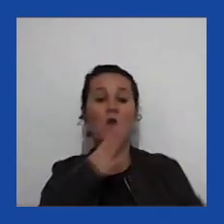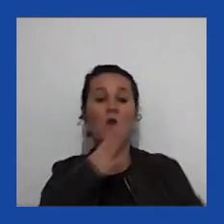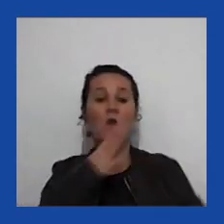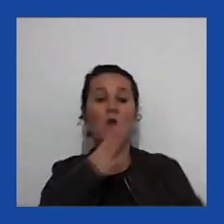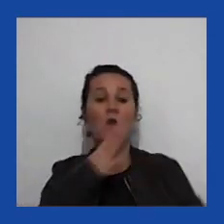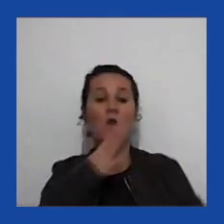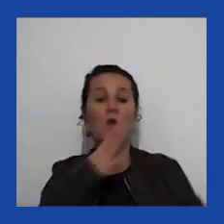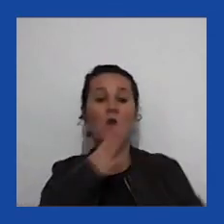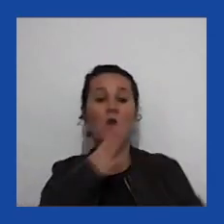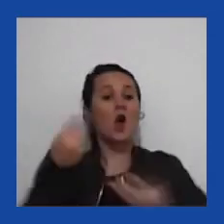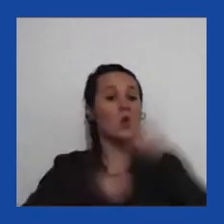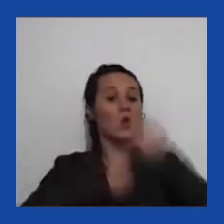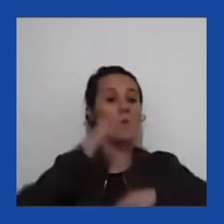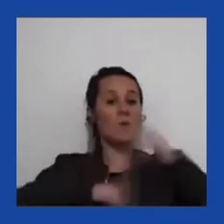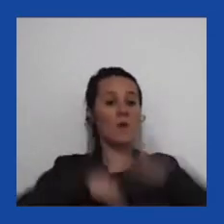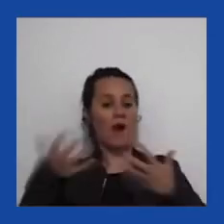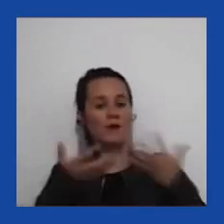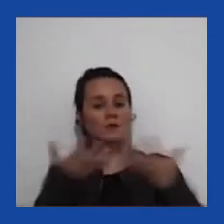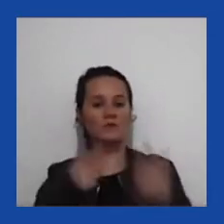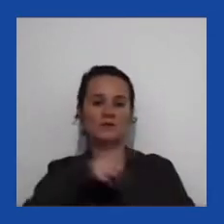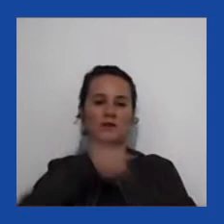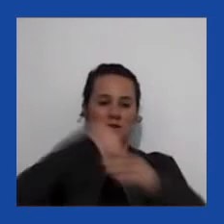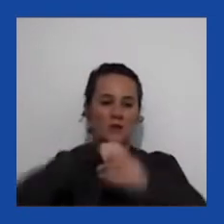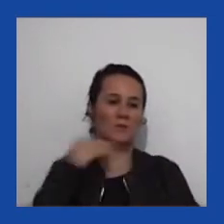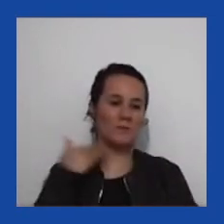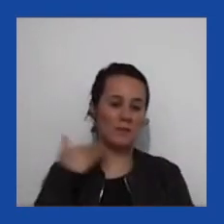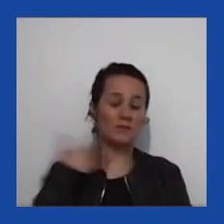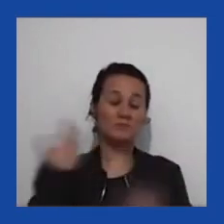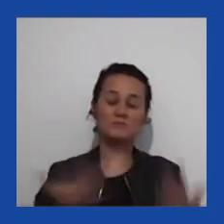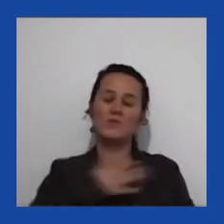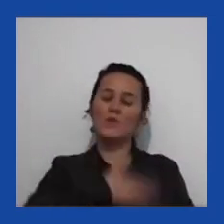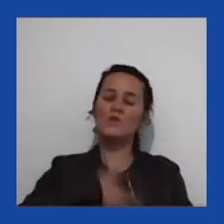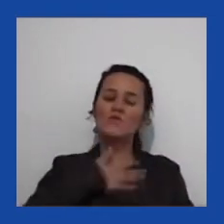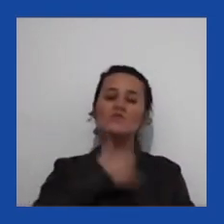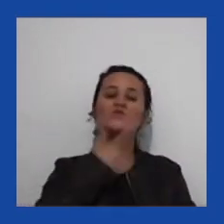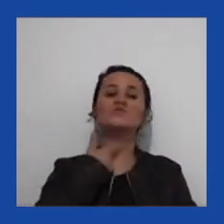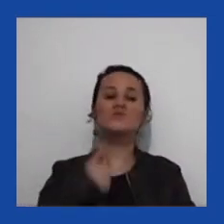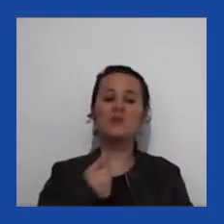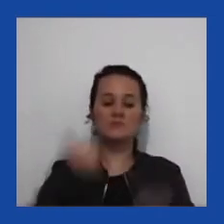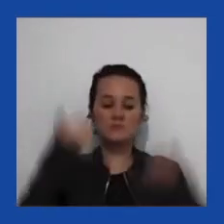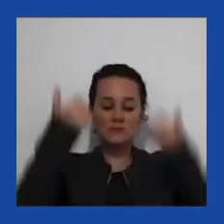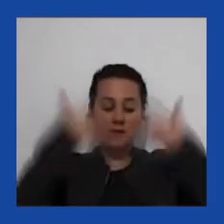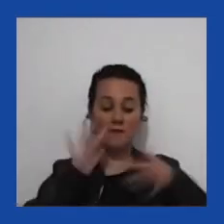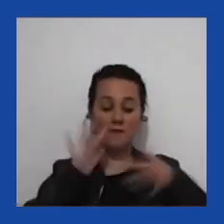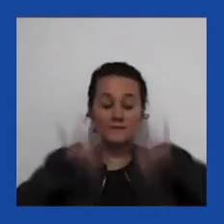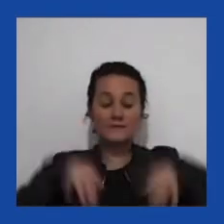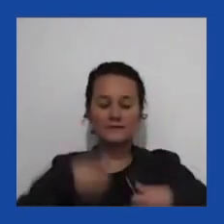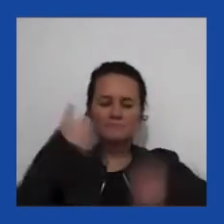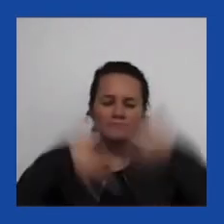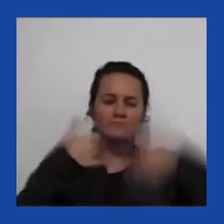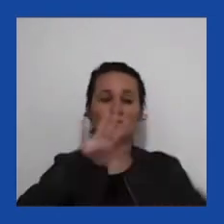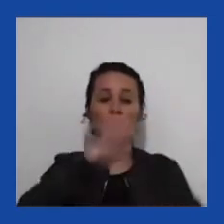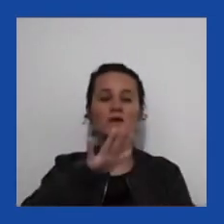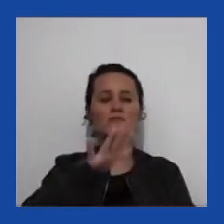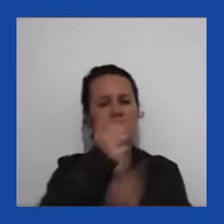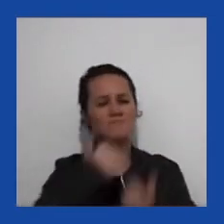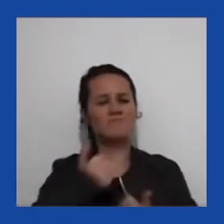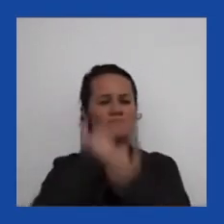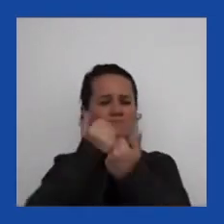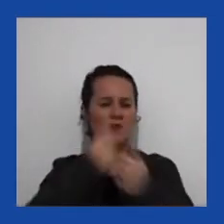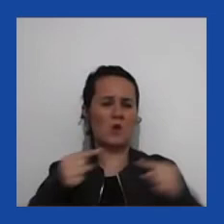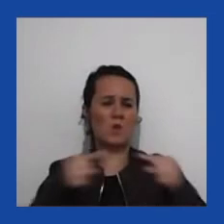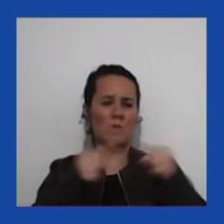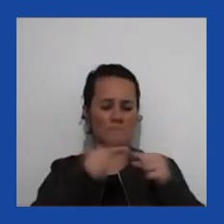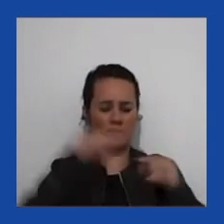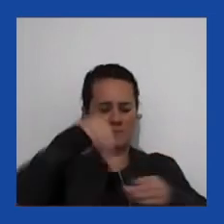práticas com parceiros que estão nos ajudando. Eu só gostaria de terminar minha fala reforçando que isso faz parte do DNA da